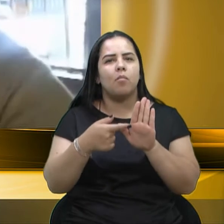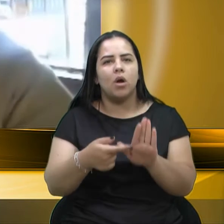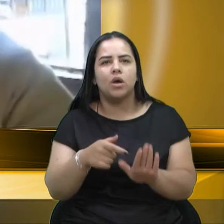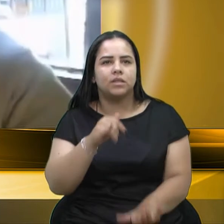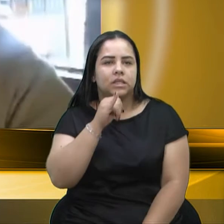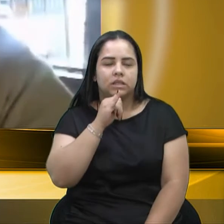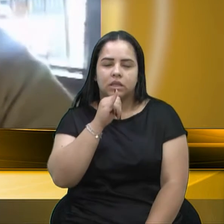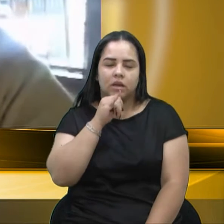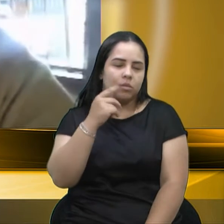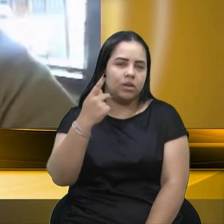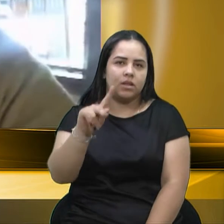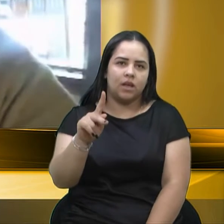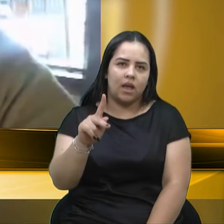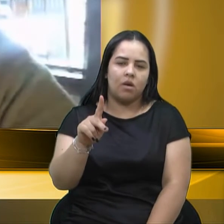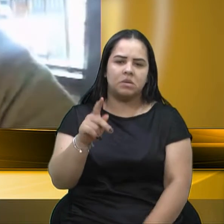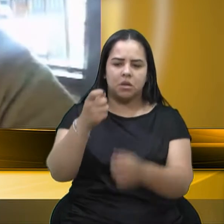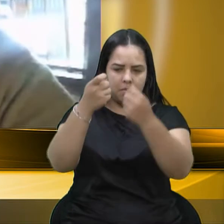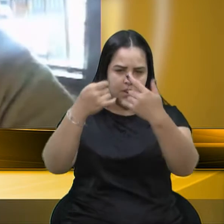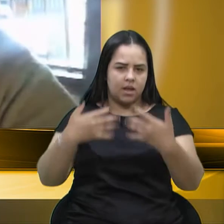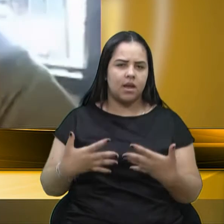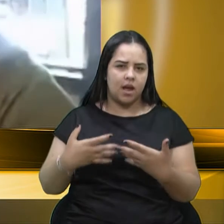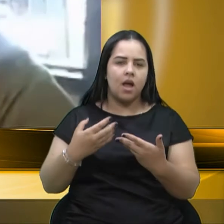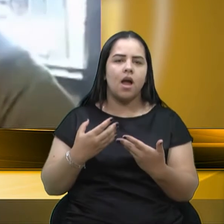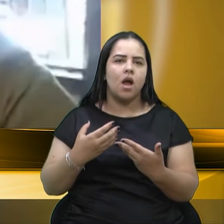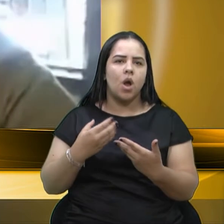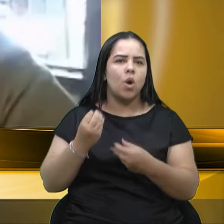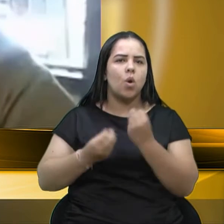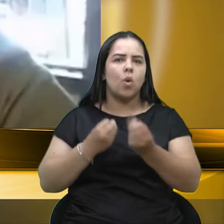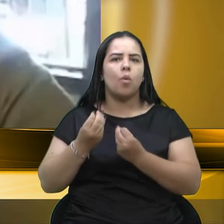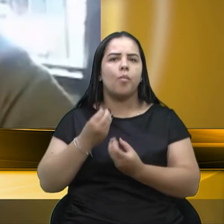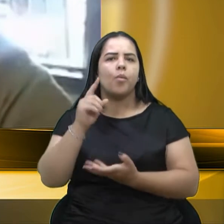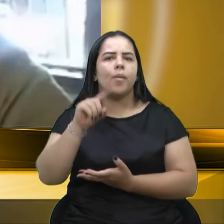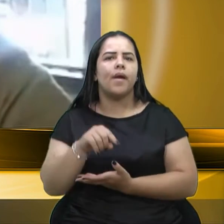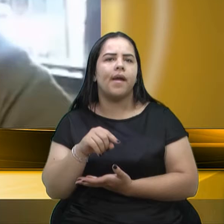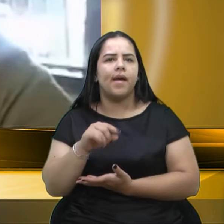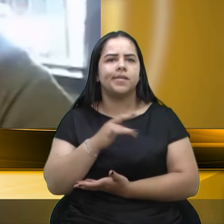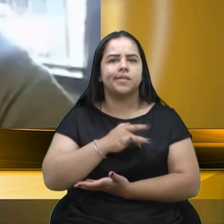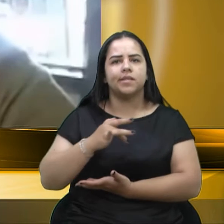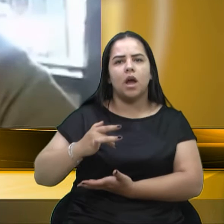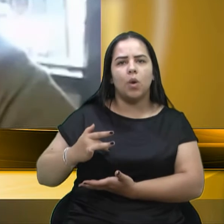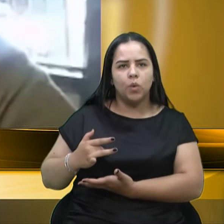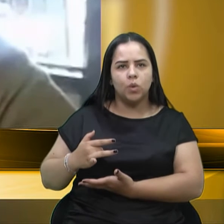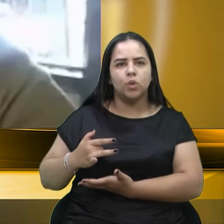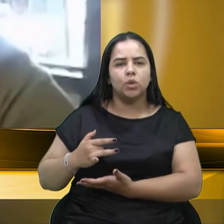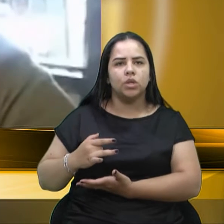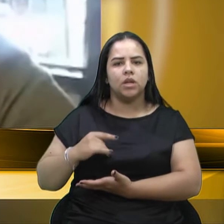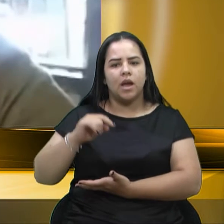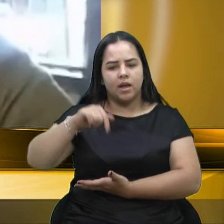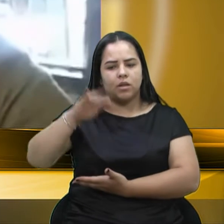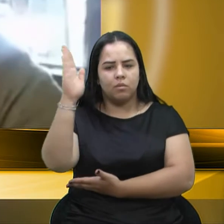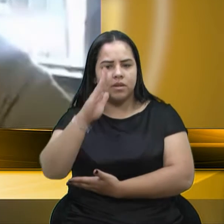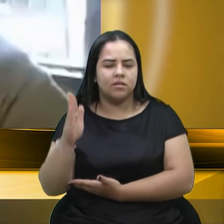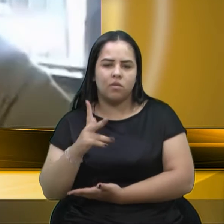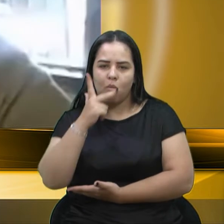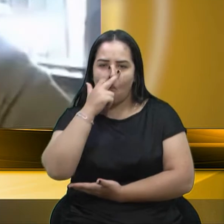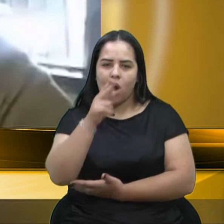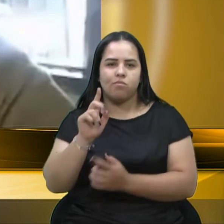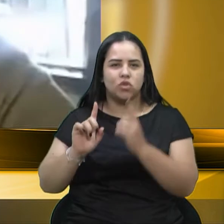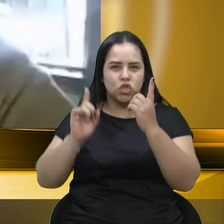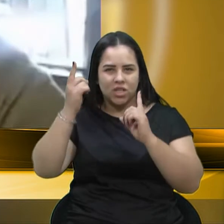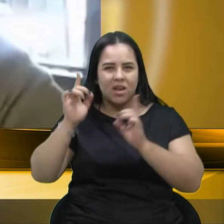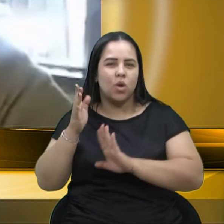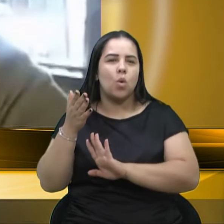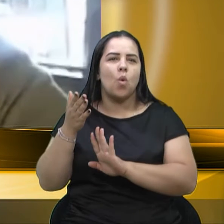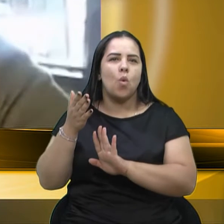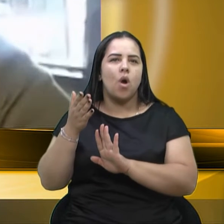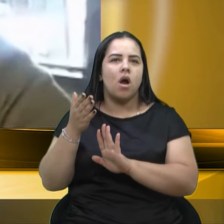muito, né, sobre a conduta da saúde no Brasil. Quando o senhor traz o exemplo do Chile, que já no ano passado